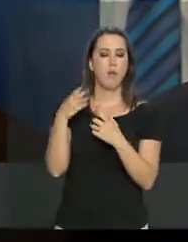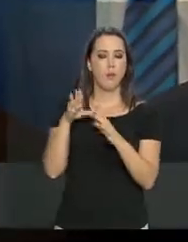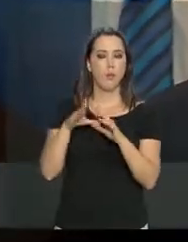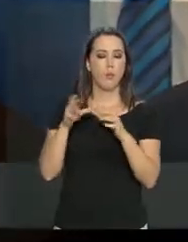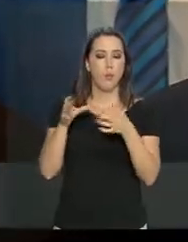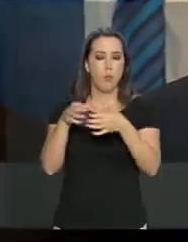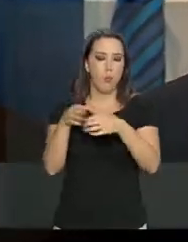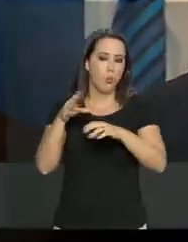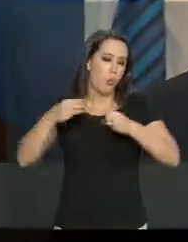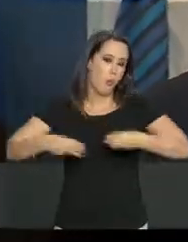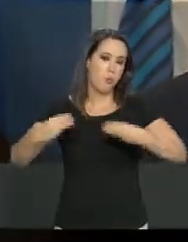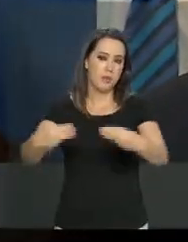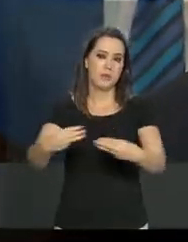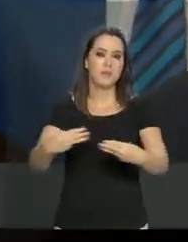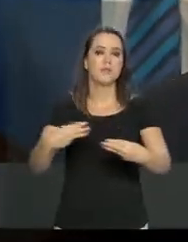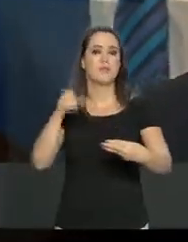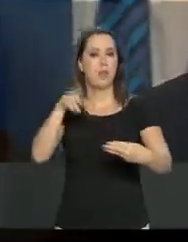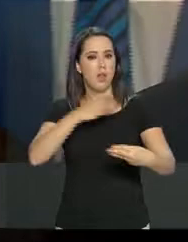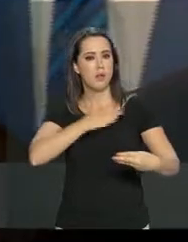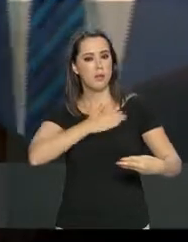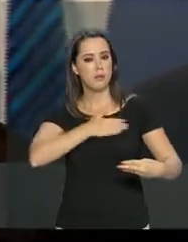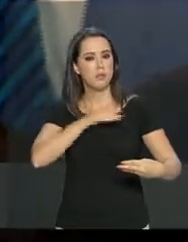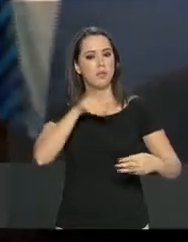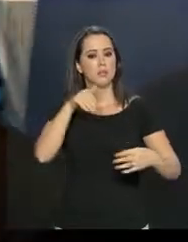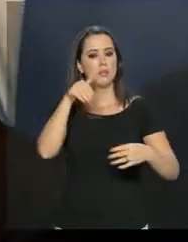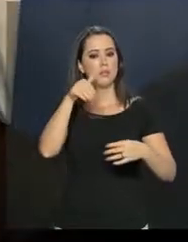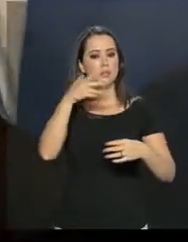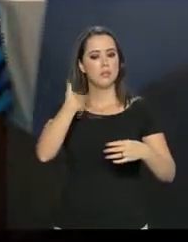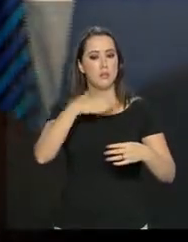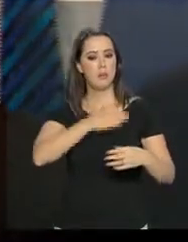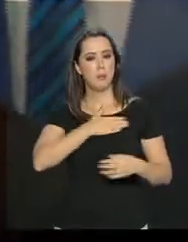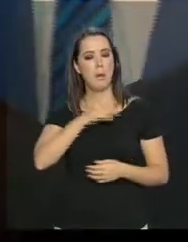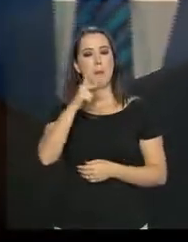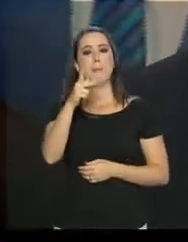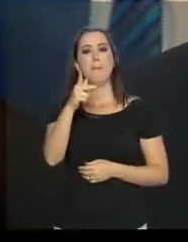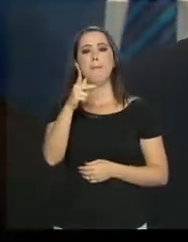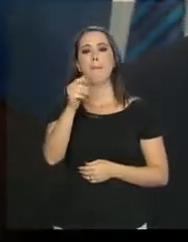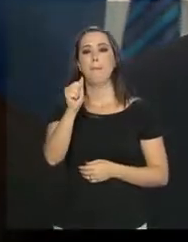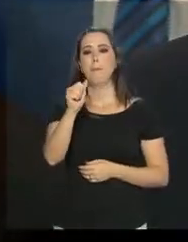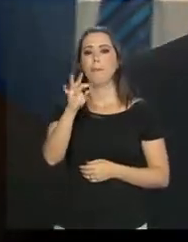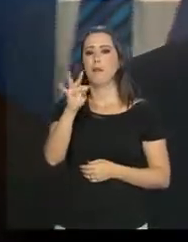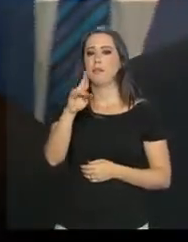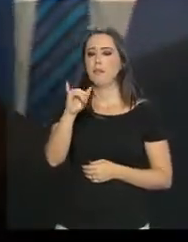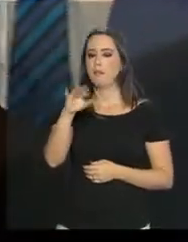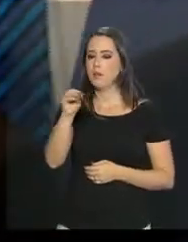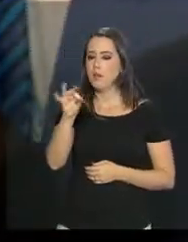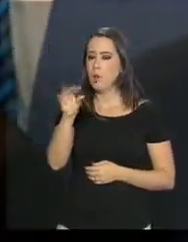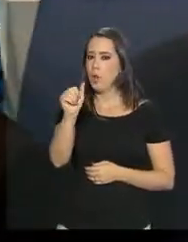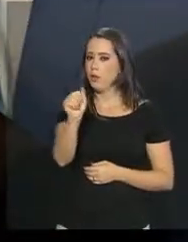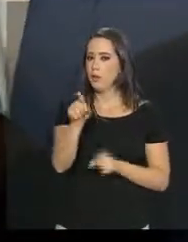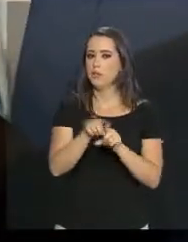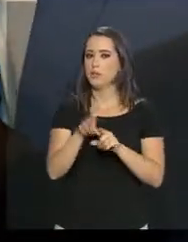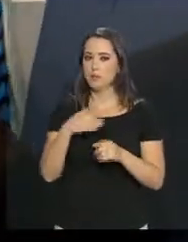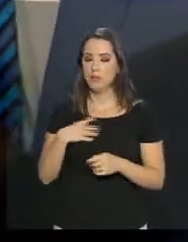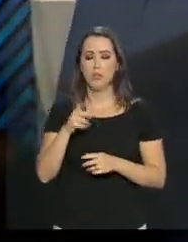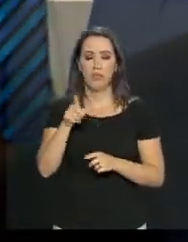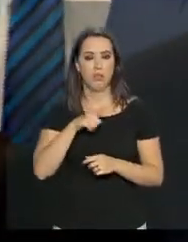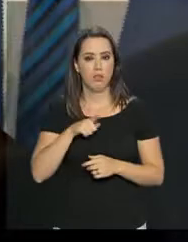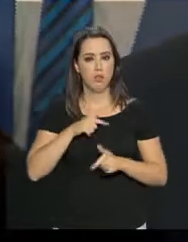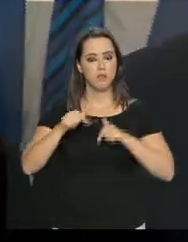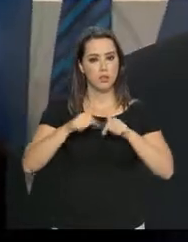área ser patriota que vai votar uma semana essa palavra é ter iniciativa é